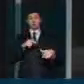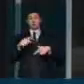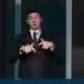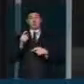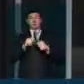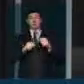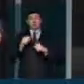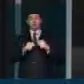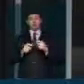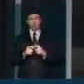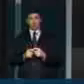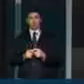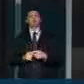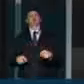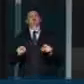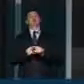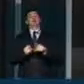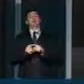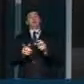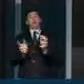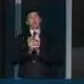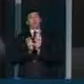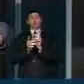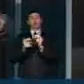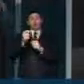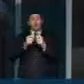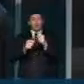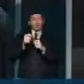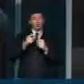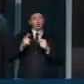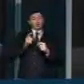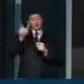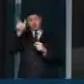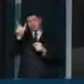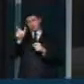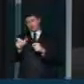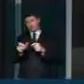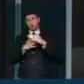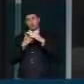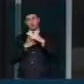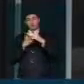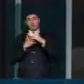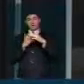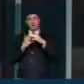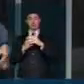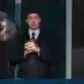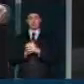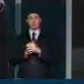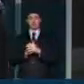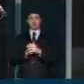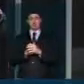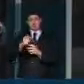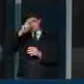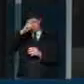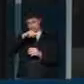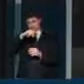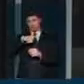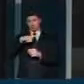econômica ou de um conjunto de atividades econômicas que tem um perfil de micro e pequena empresas, que tem dificuldade